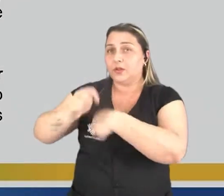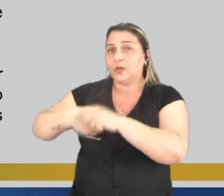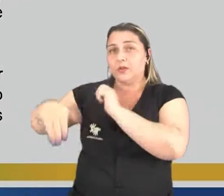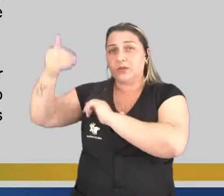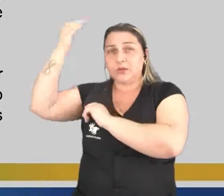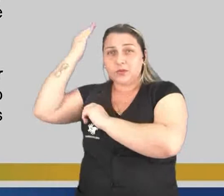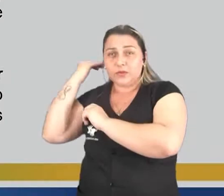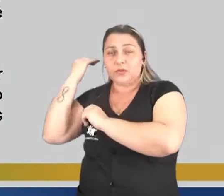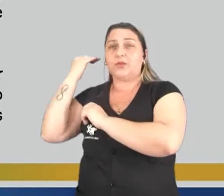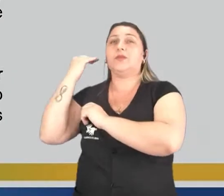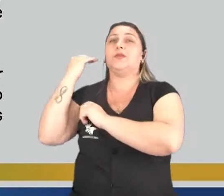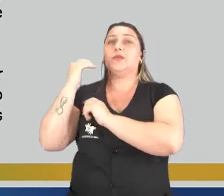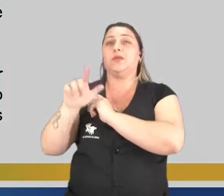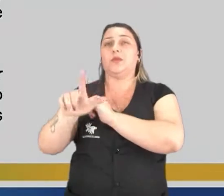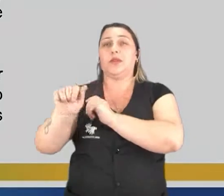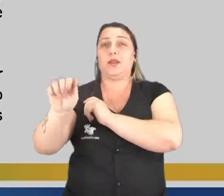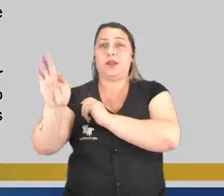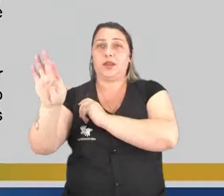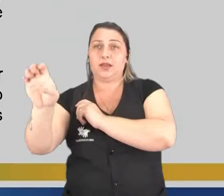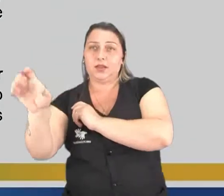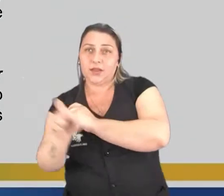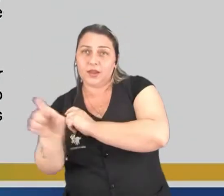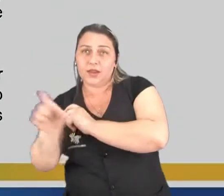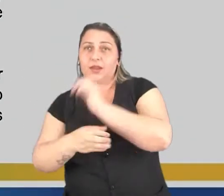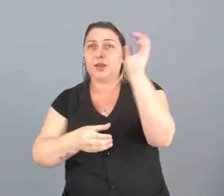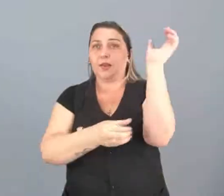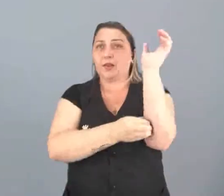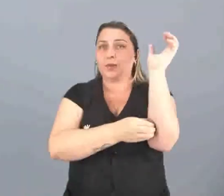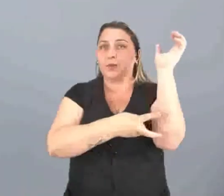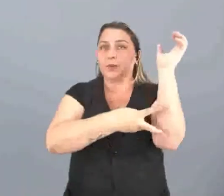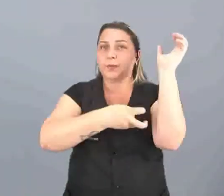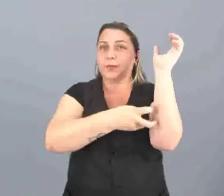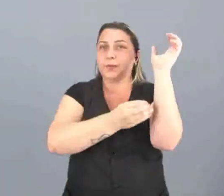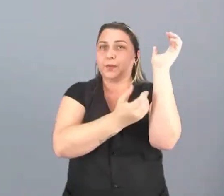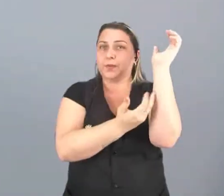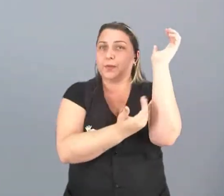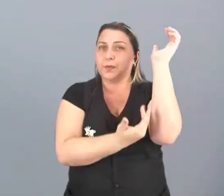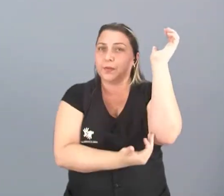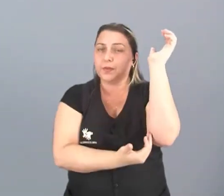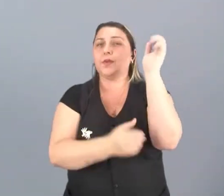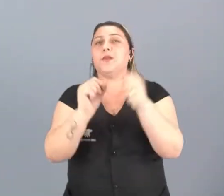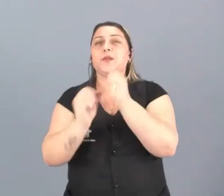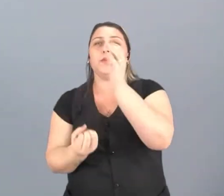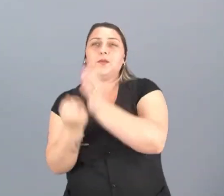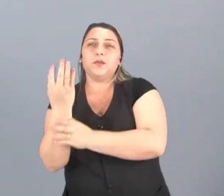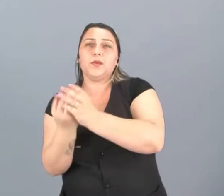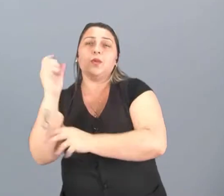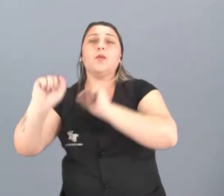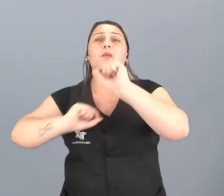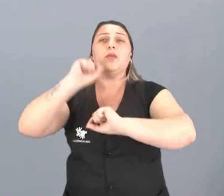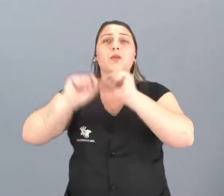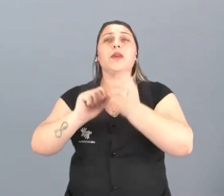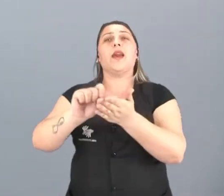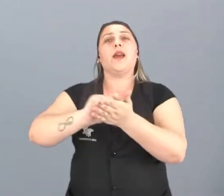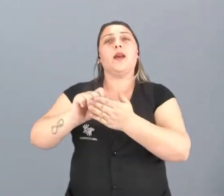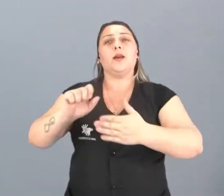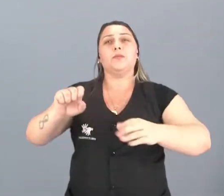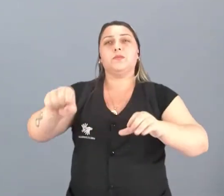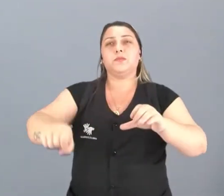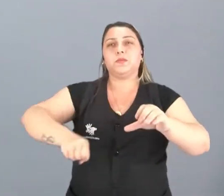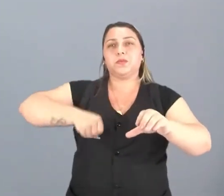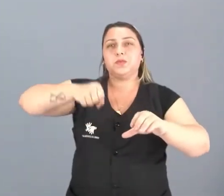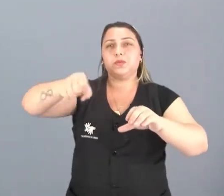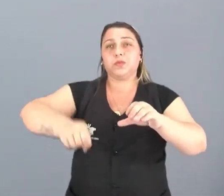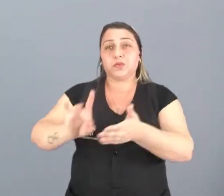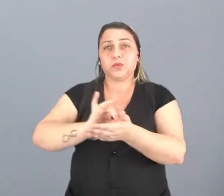porque delas deriva o látex, né, o leite da seringa, que produzia a borracha